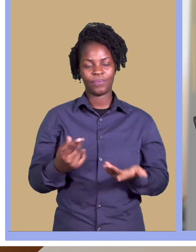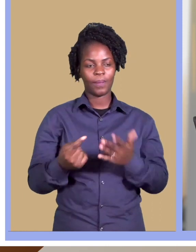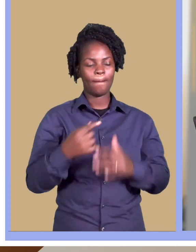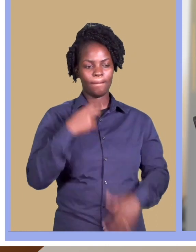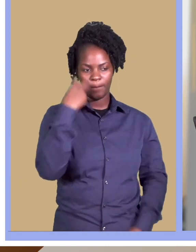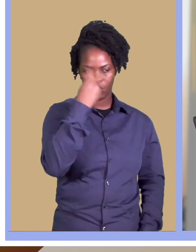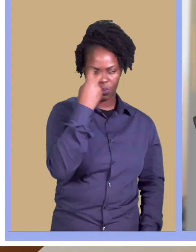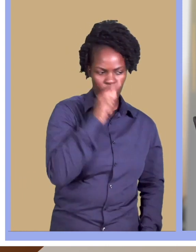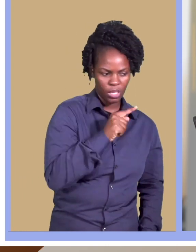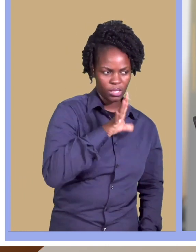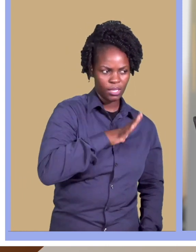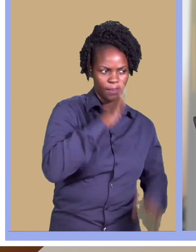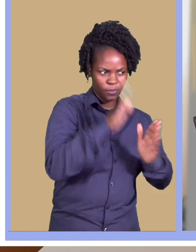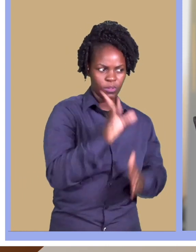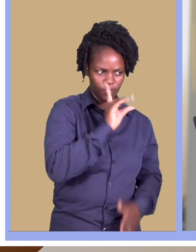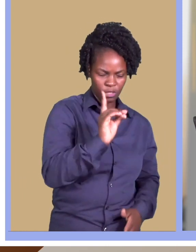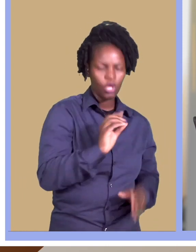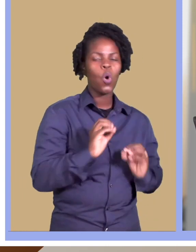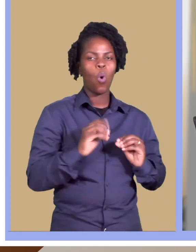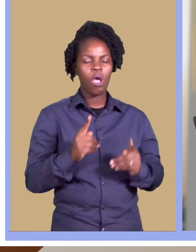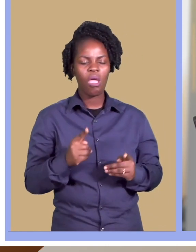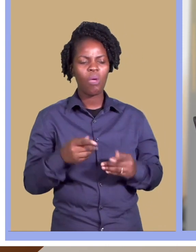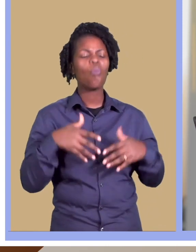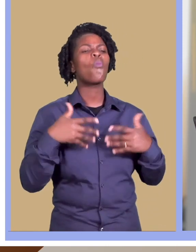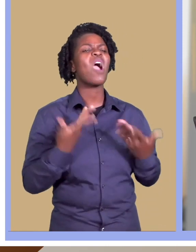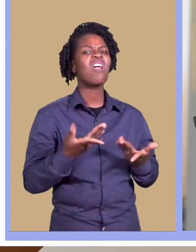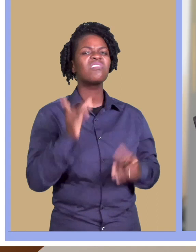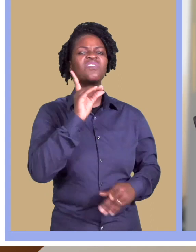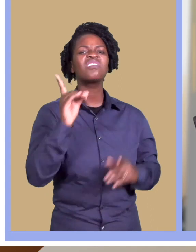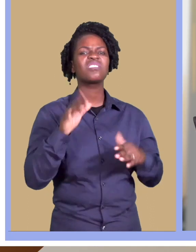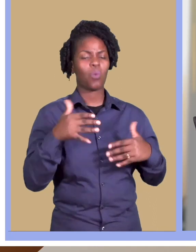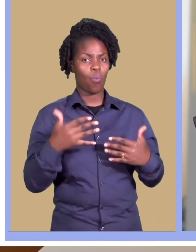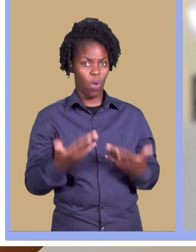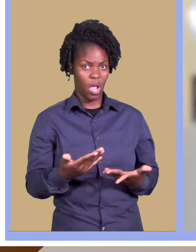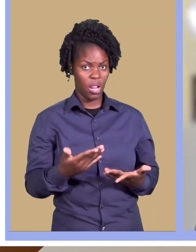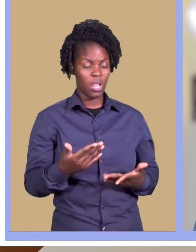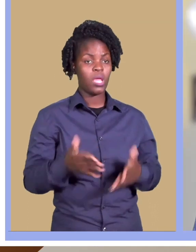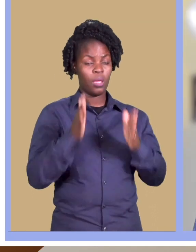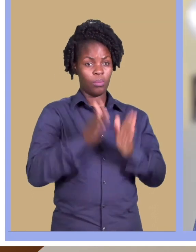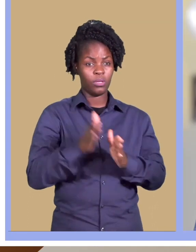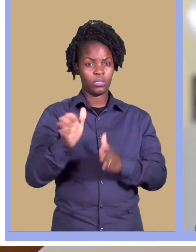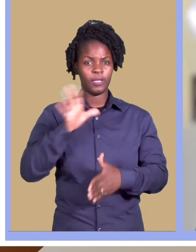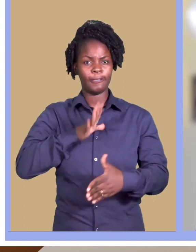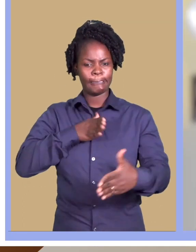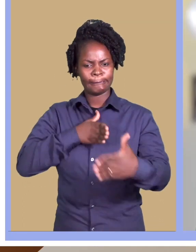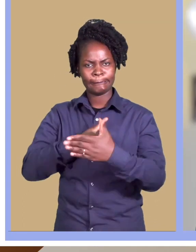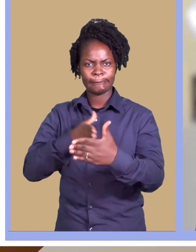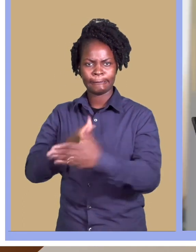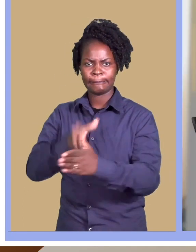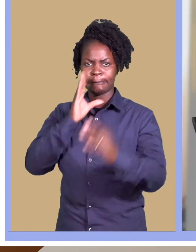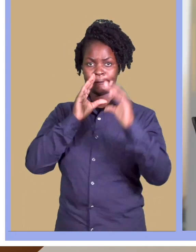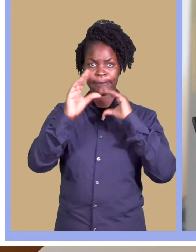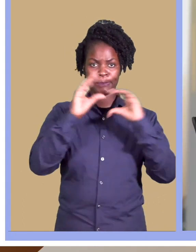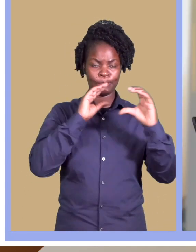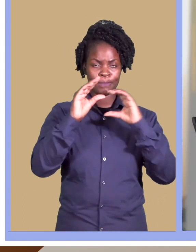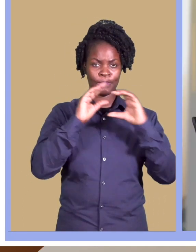e que tipo de deficiências existem, né? Okay. E para aquelas pessoas que têm limitações de comunicação, nós temos